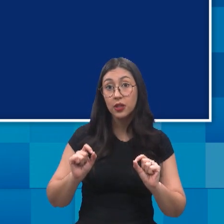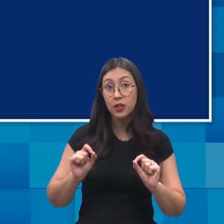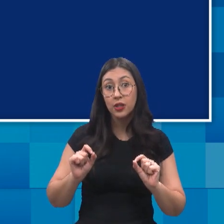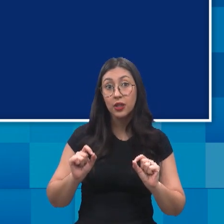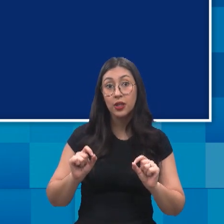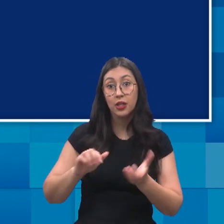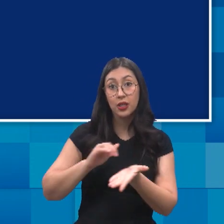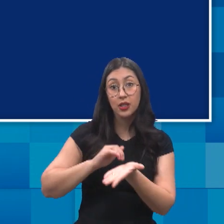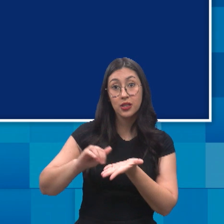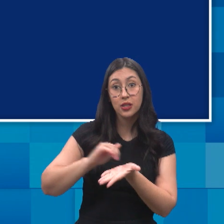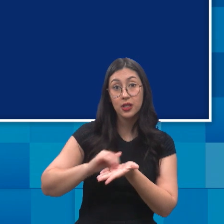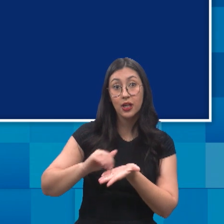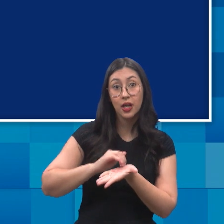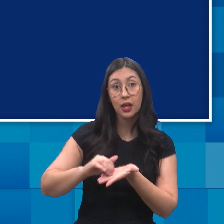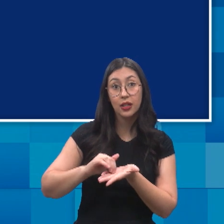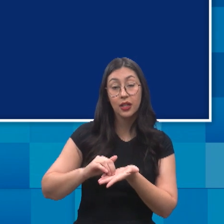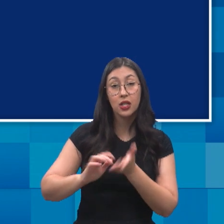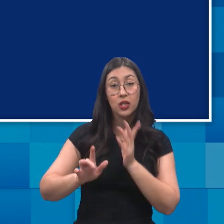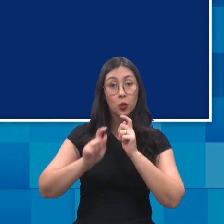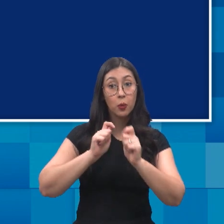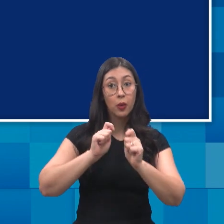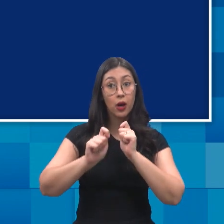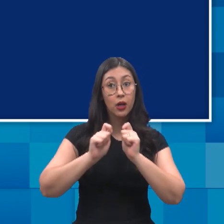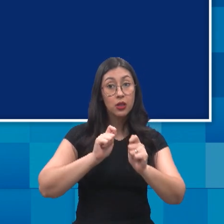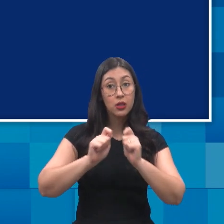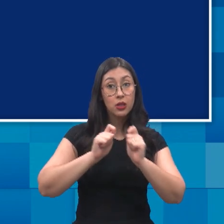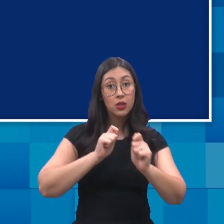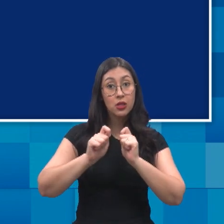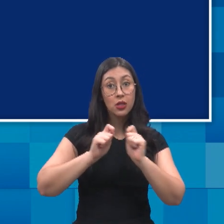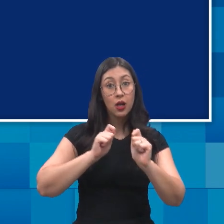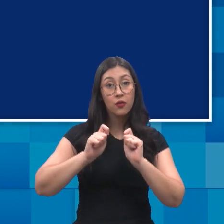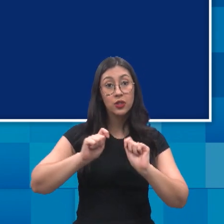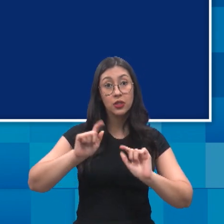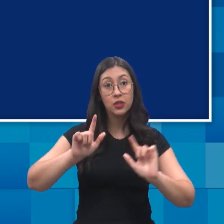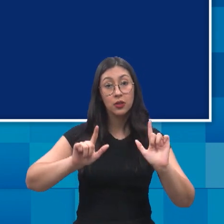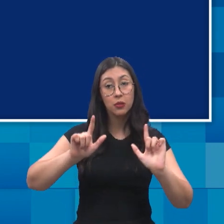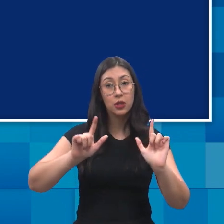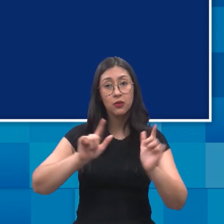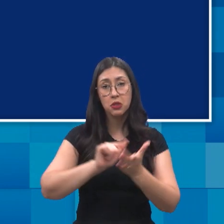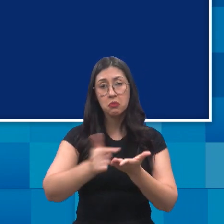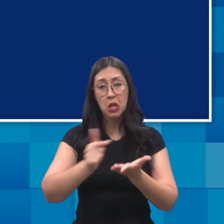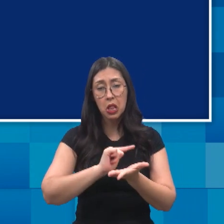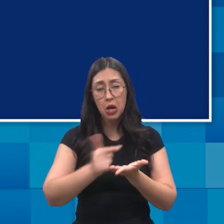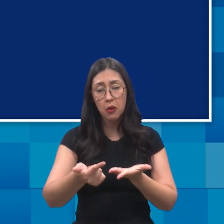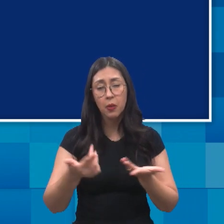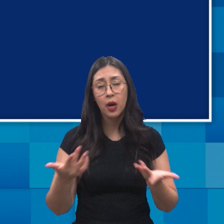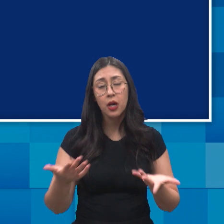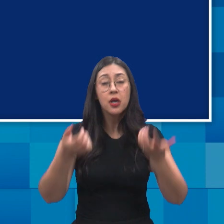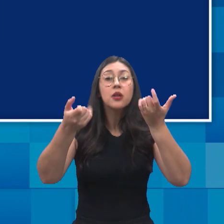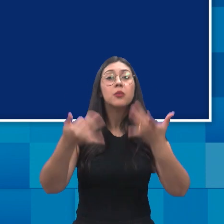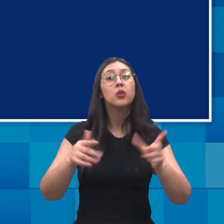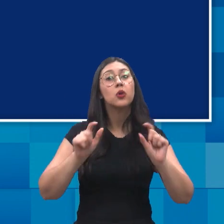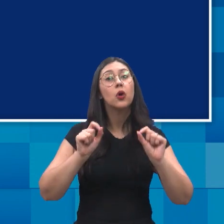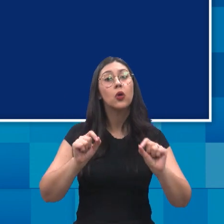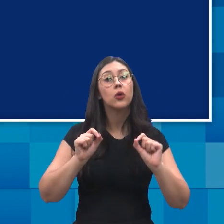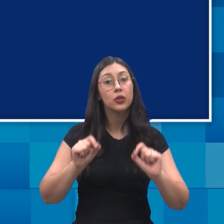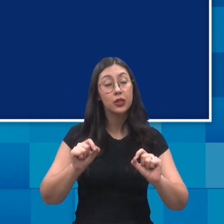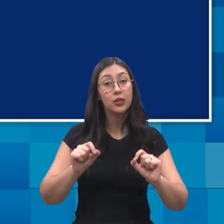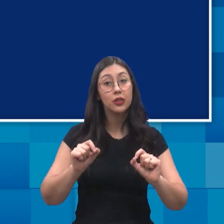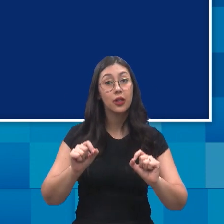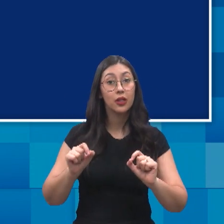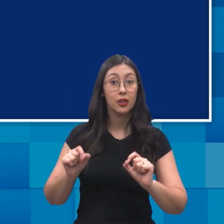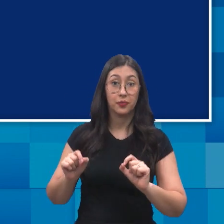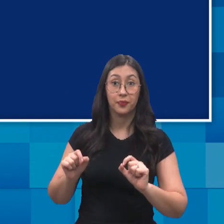secretário Bruno, que numa entrevista a uma rede de imprensa aqui de São José dos Campos, alegou que a